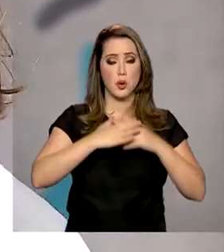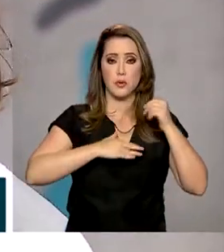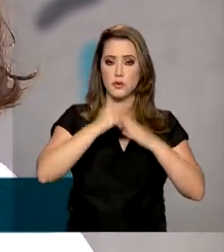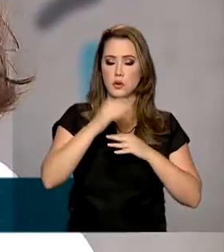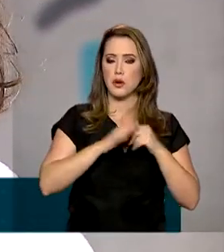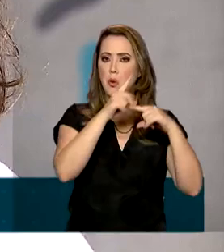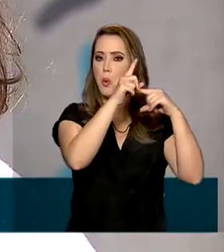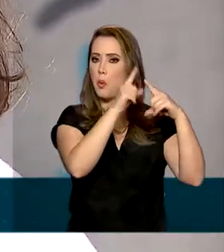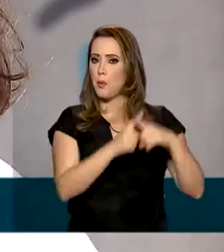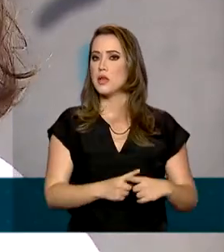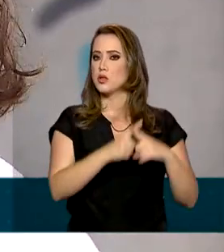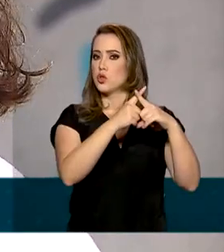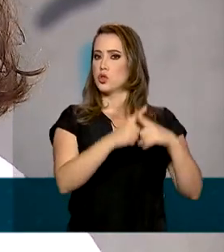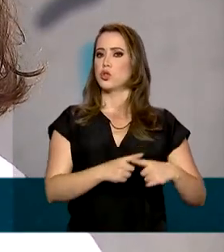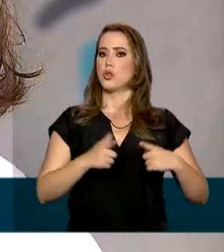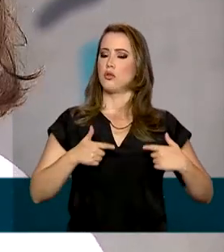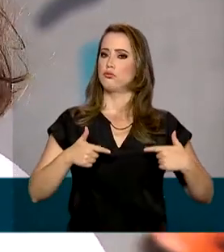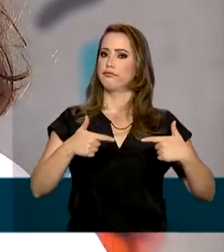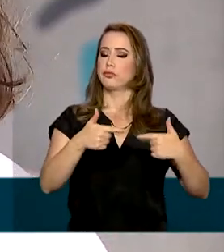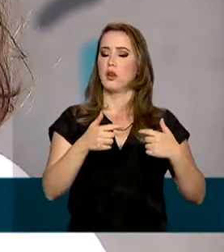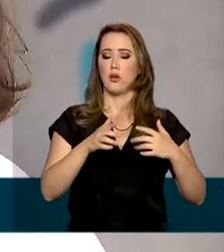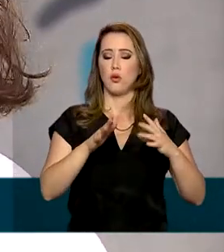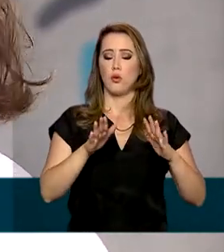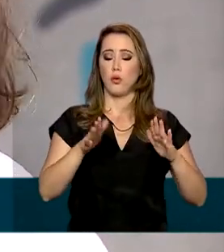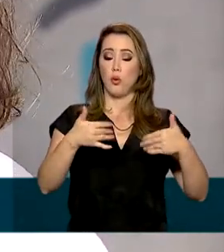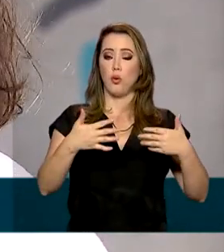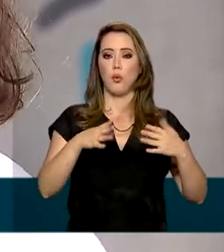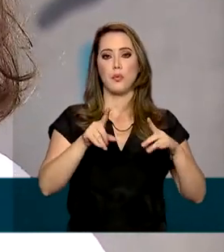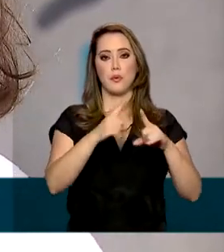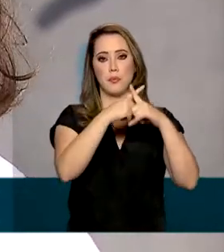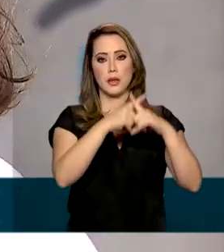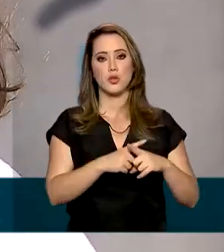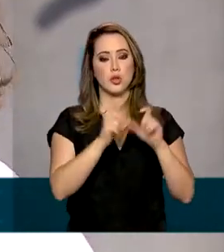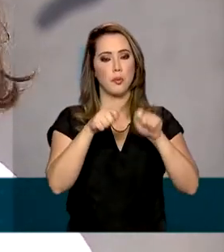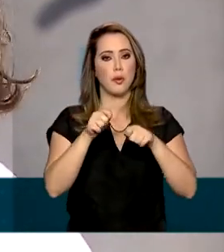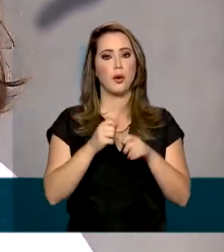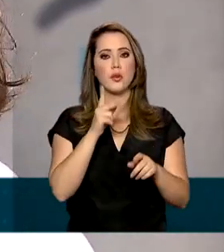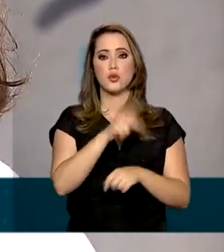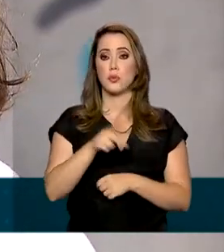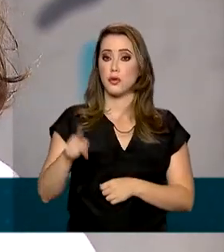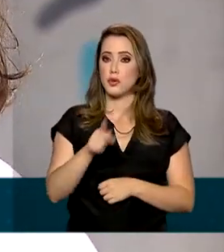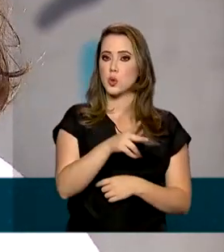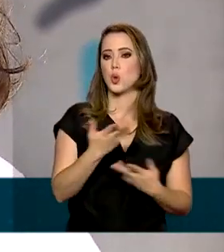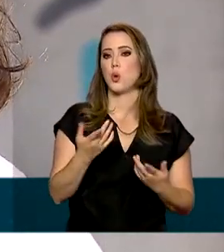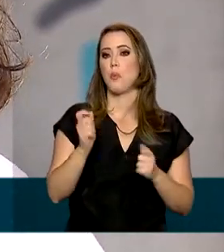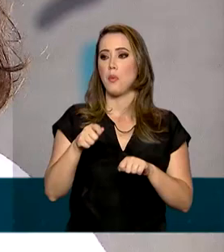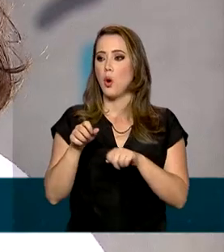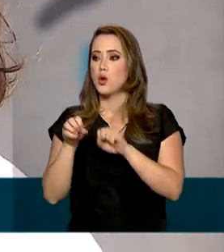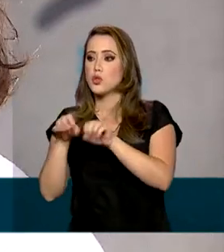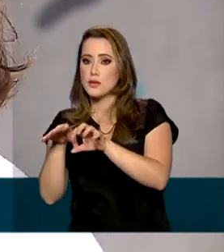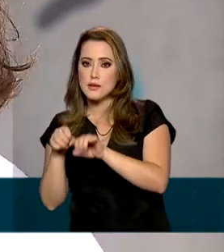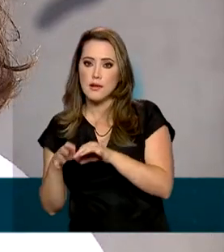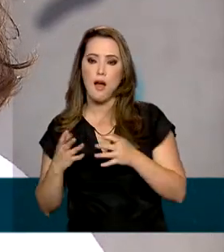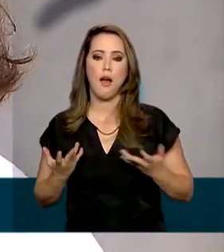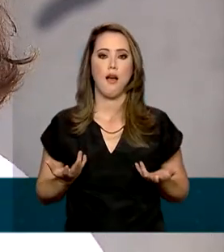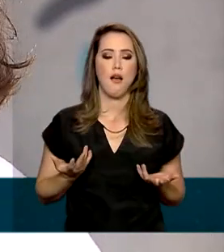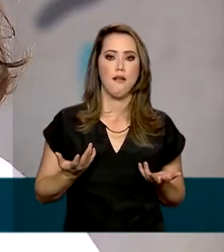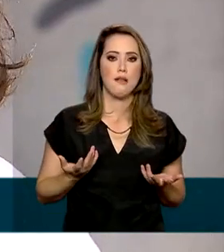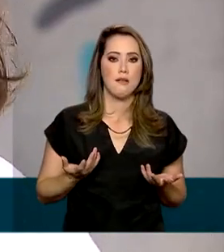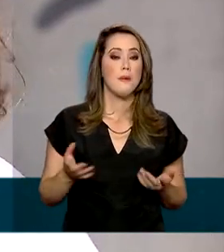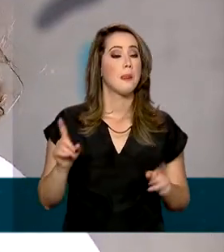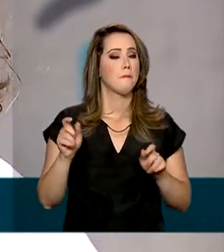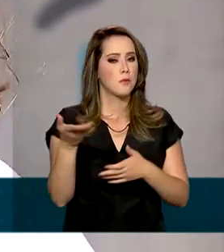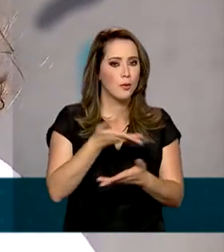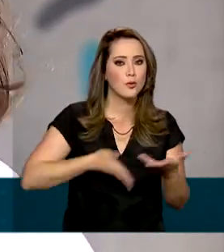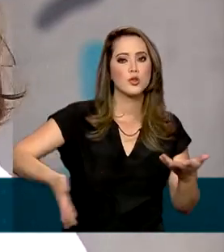está competindo, pode ser um professor de skate, pode ter uma empresa de skate. Então, acho que